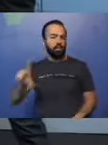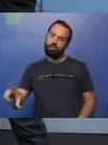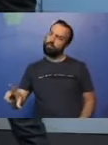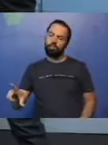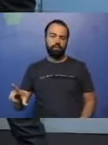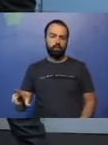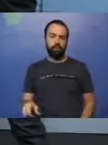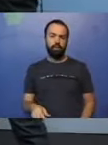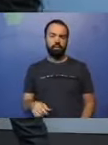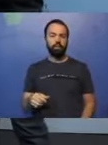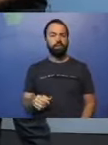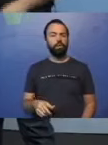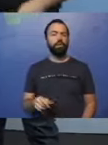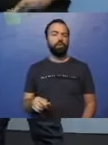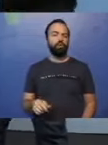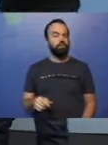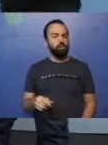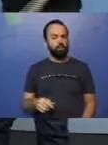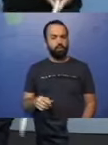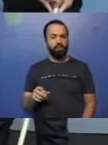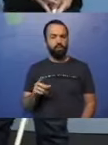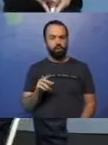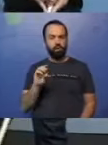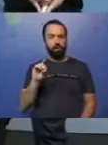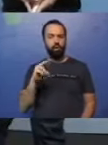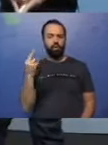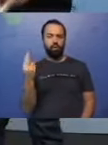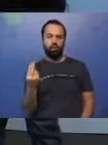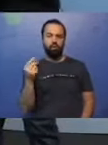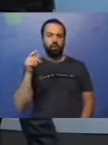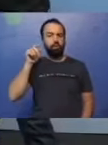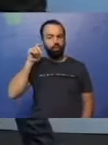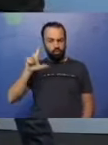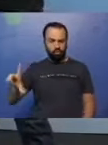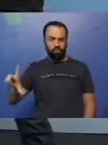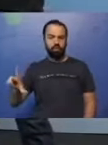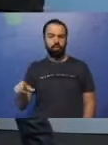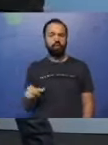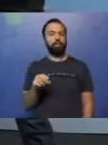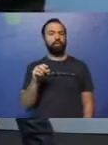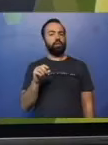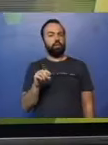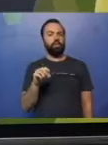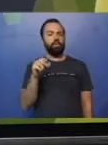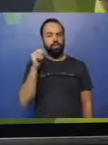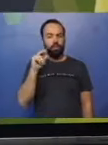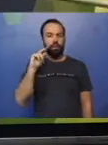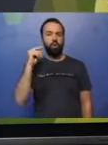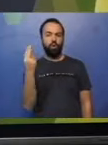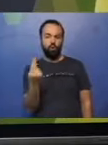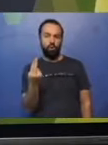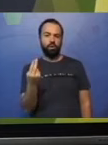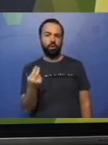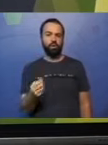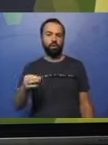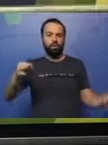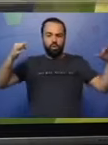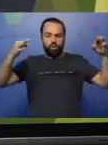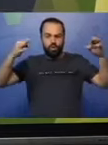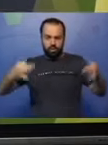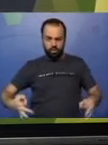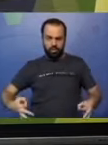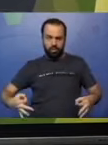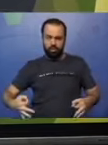possível ou certo. Impossível. Não importa o que eu faça,